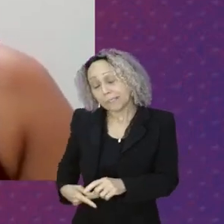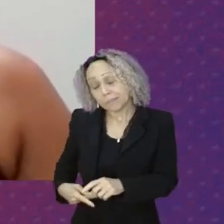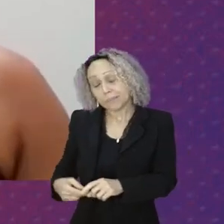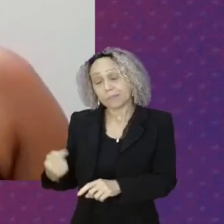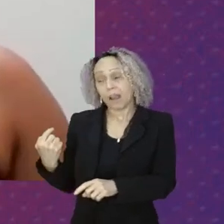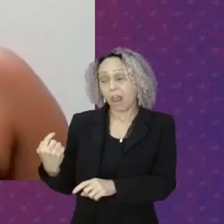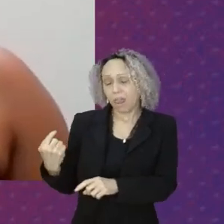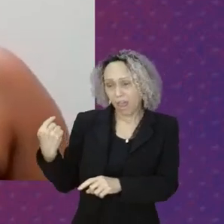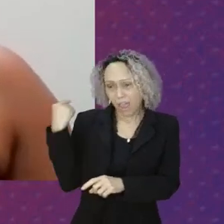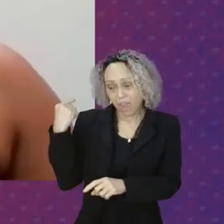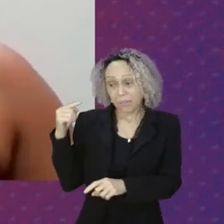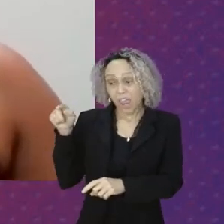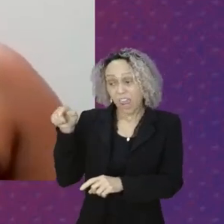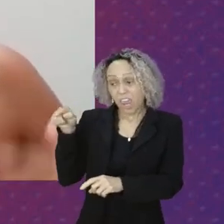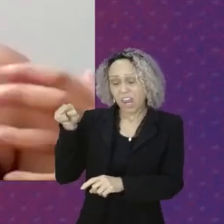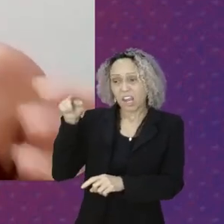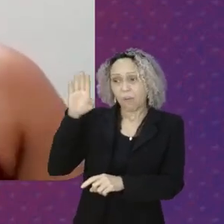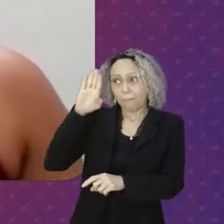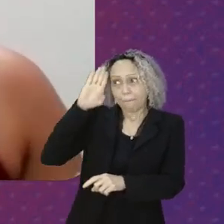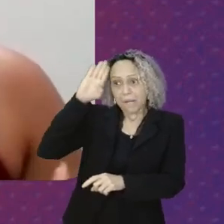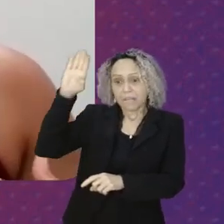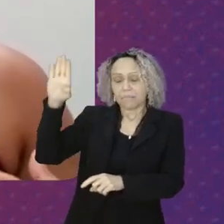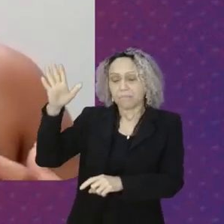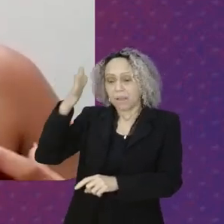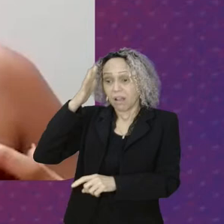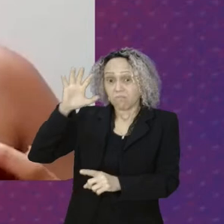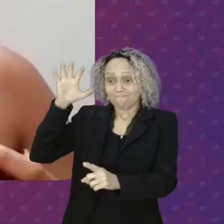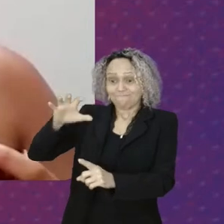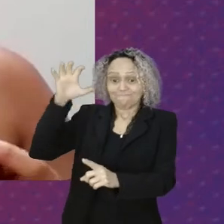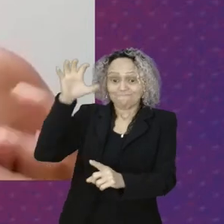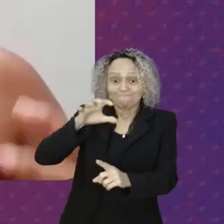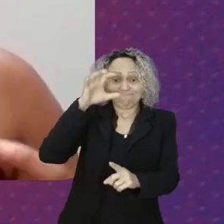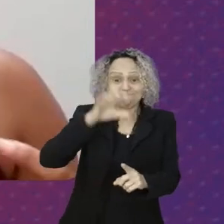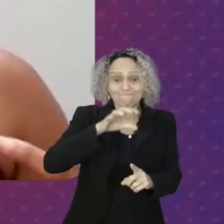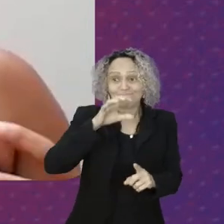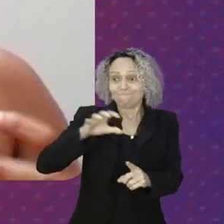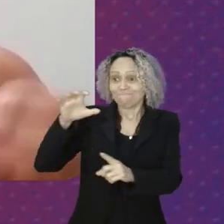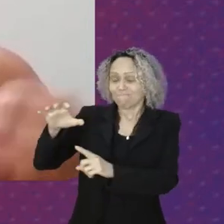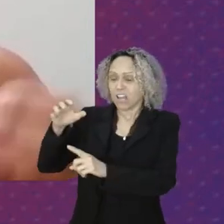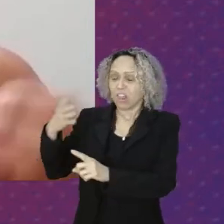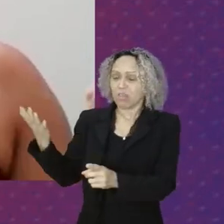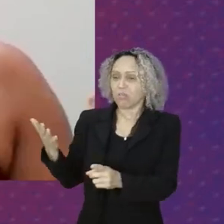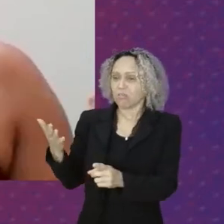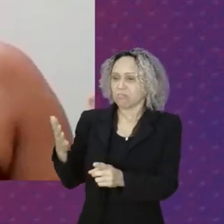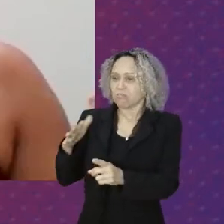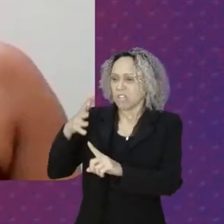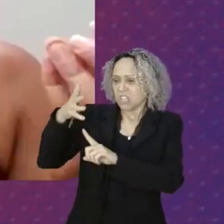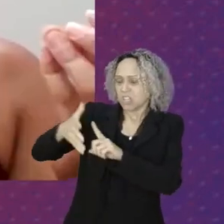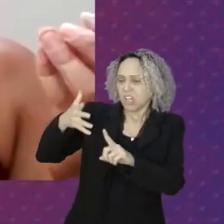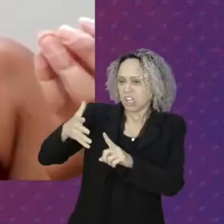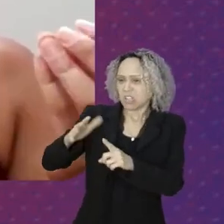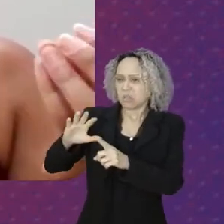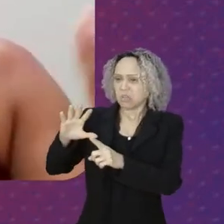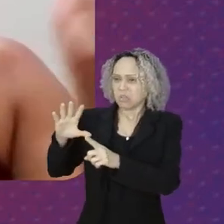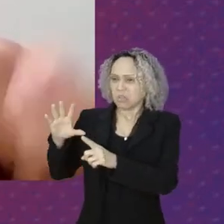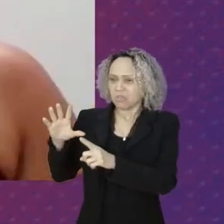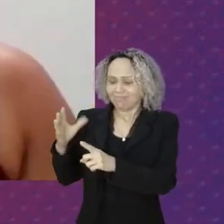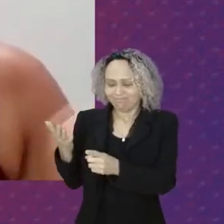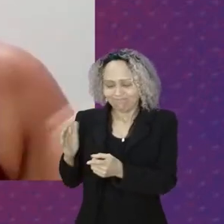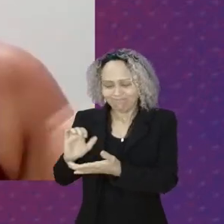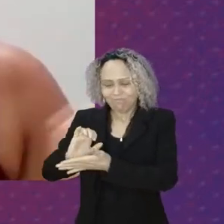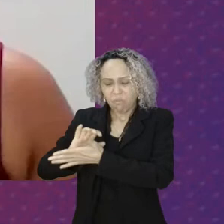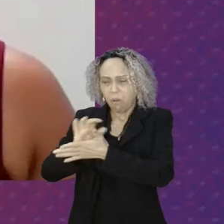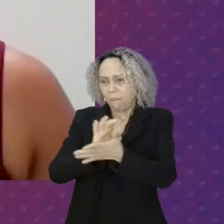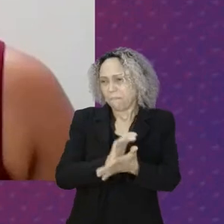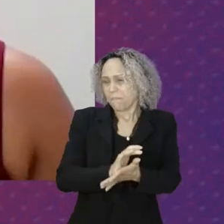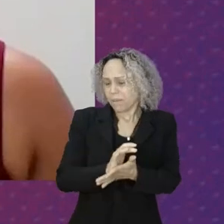época, né? Isso acaba criando, não só na prática, né, por conta do